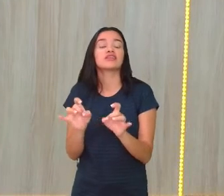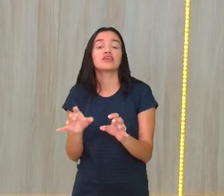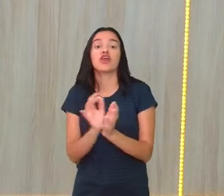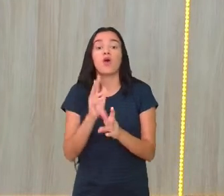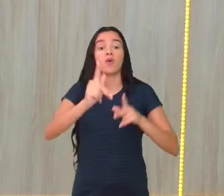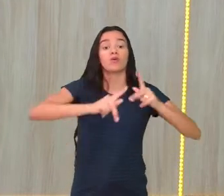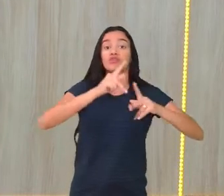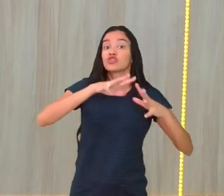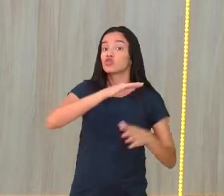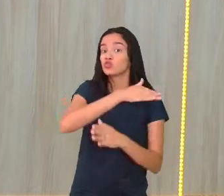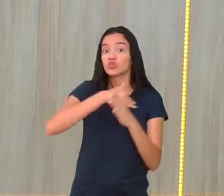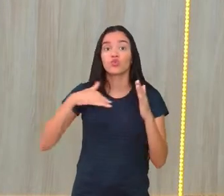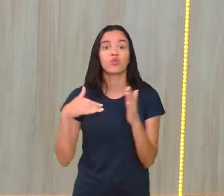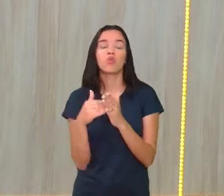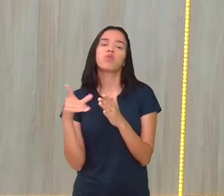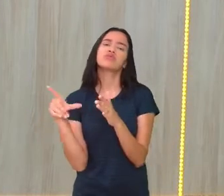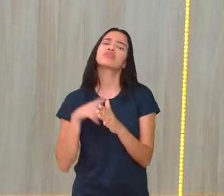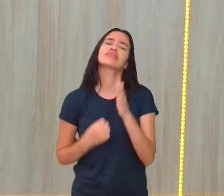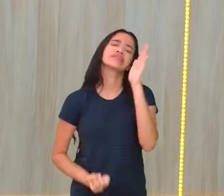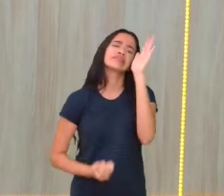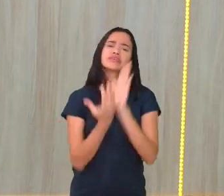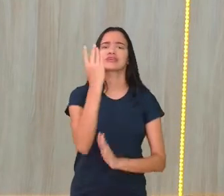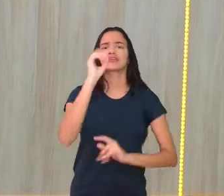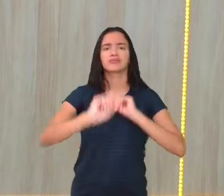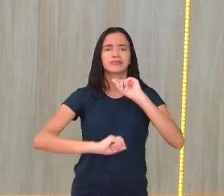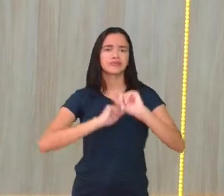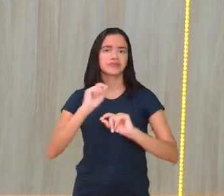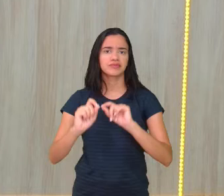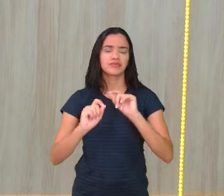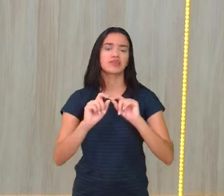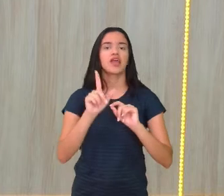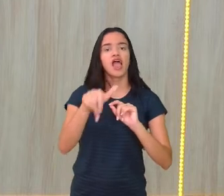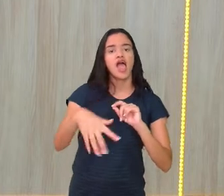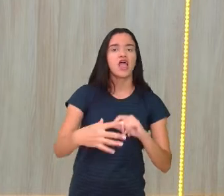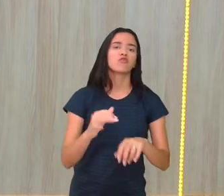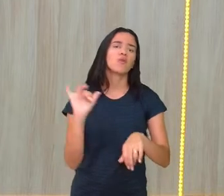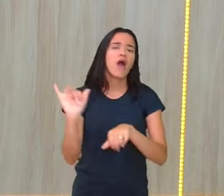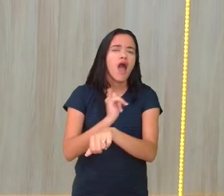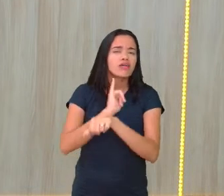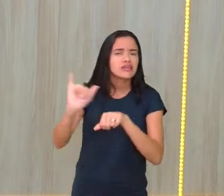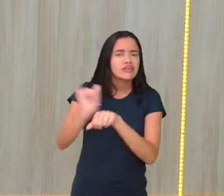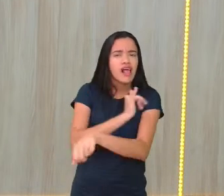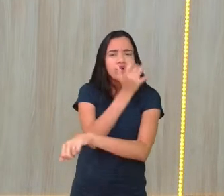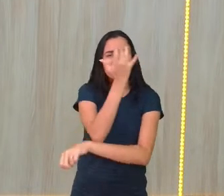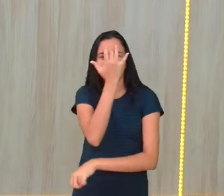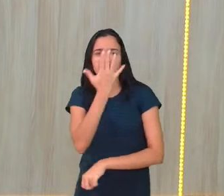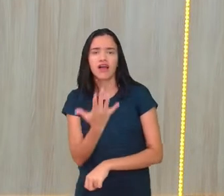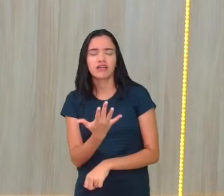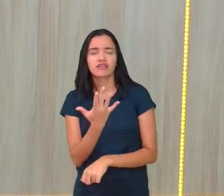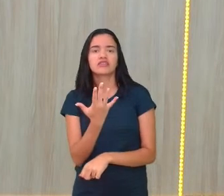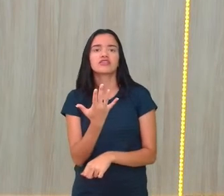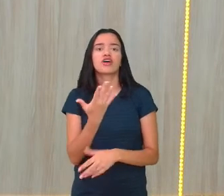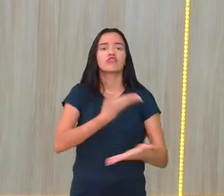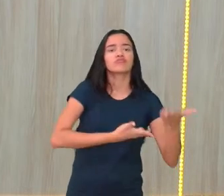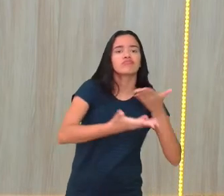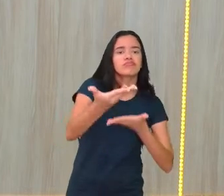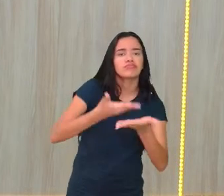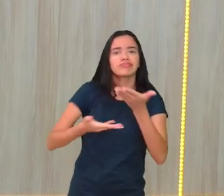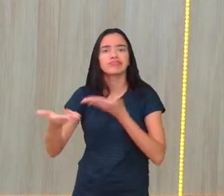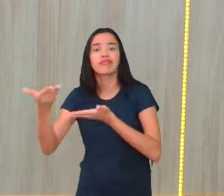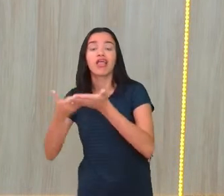todo. Então, eles tiveram que criar uma forma de facilitar as